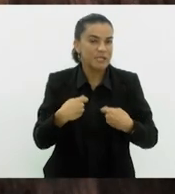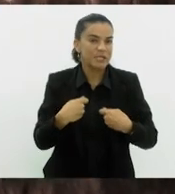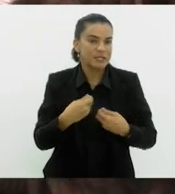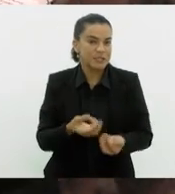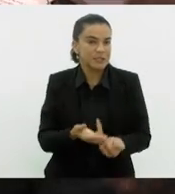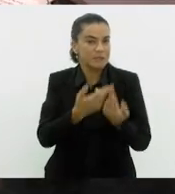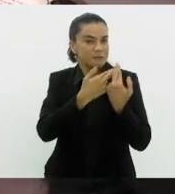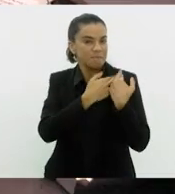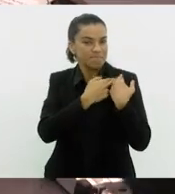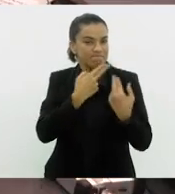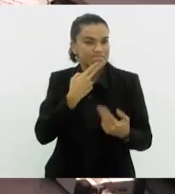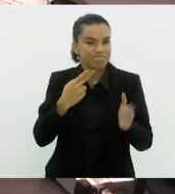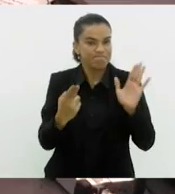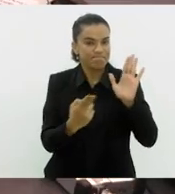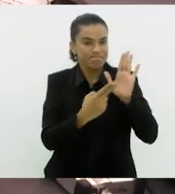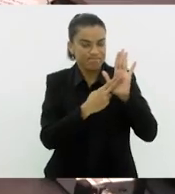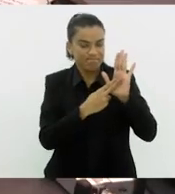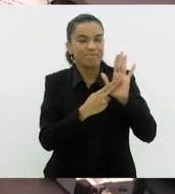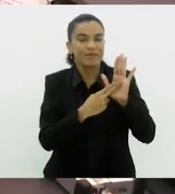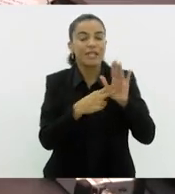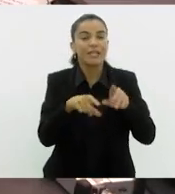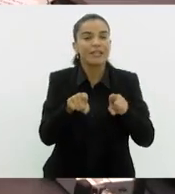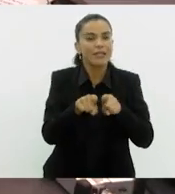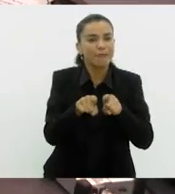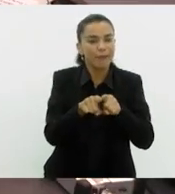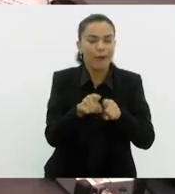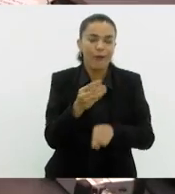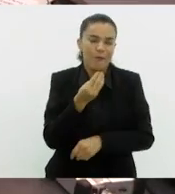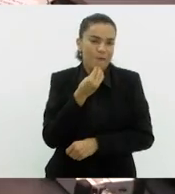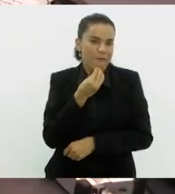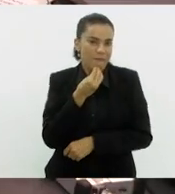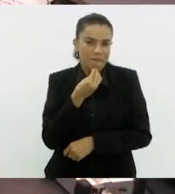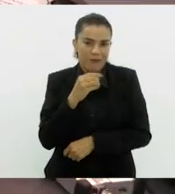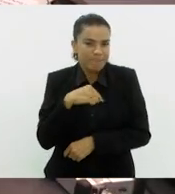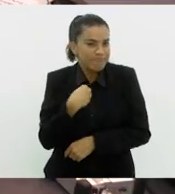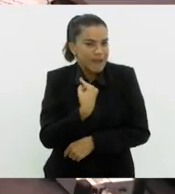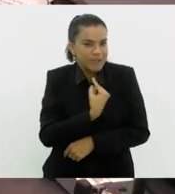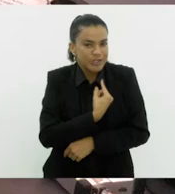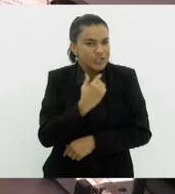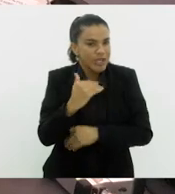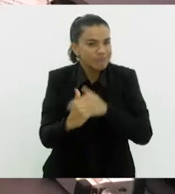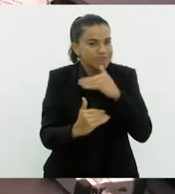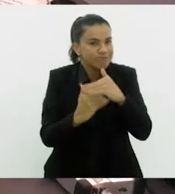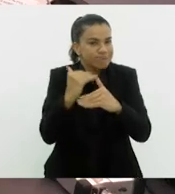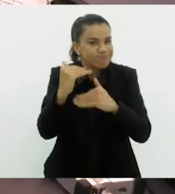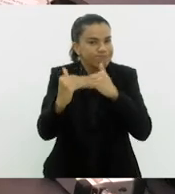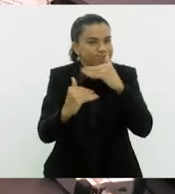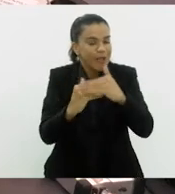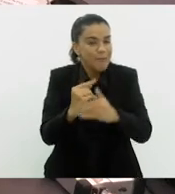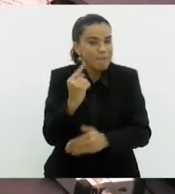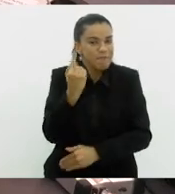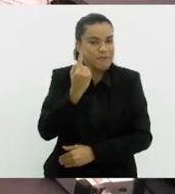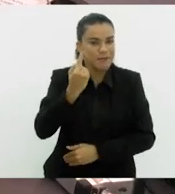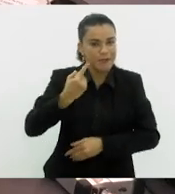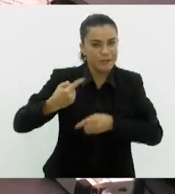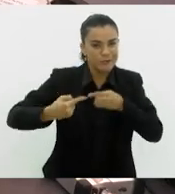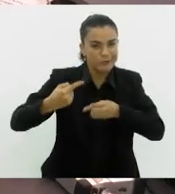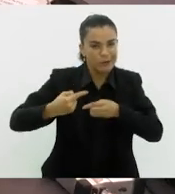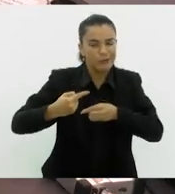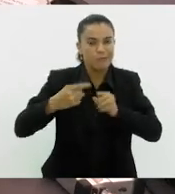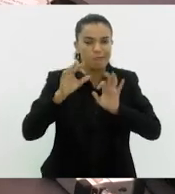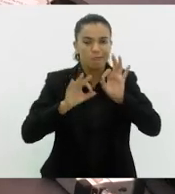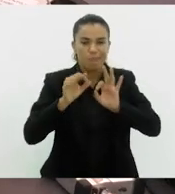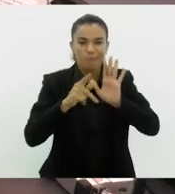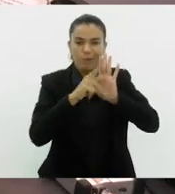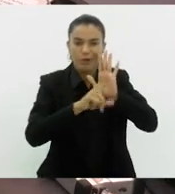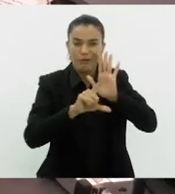em termos de política pública. E, obviamente, a gente está caminhando. A gente já fez a primeira discussão do projeto de lei sobre economia